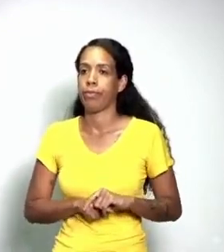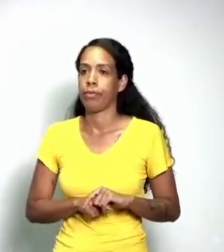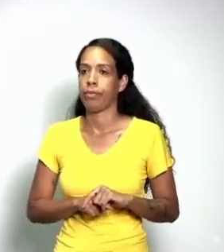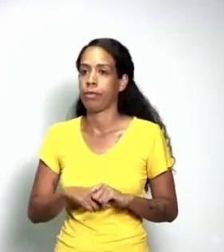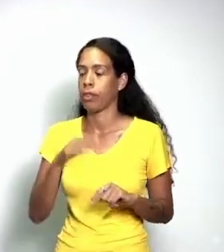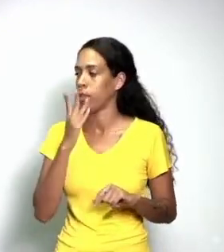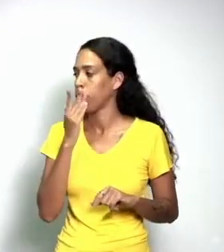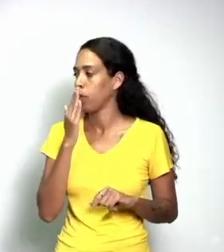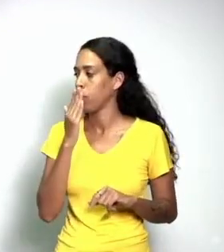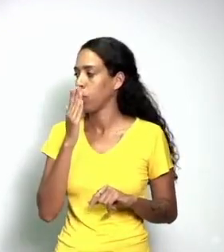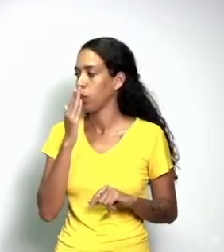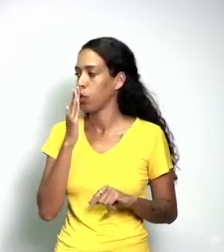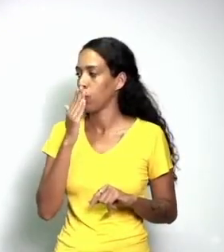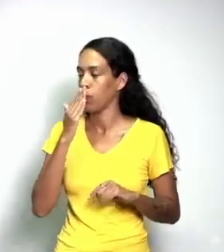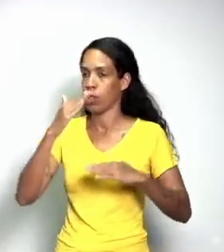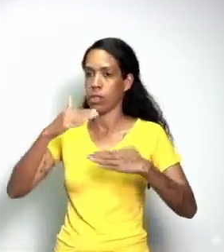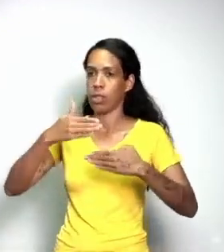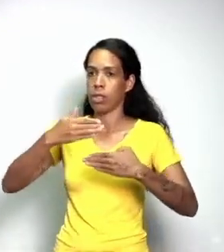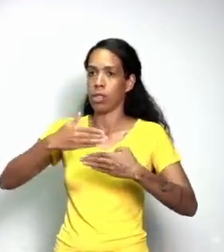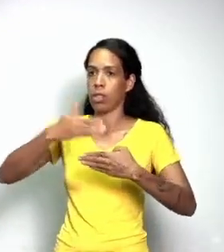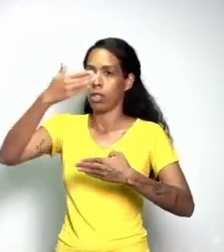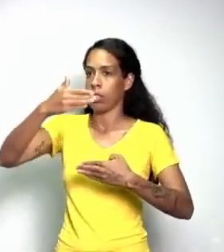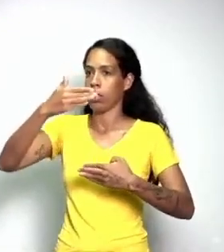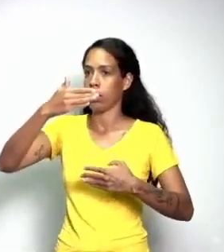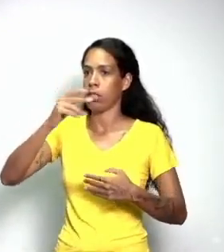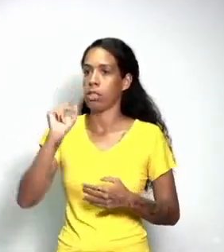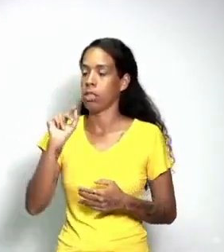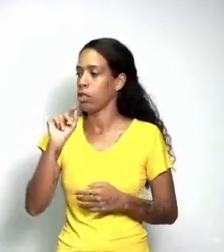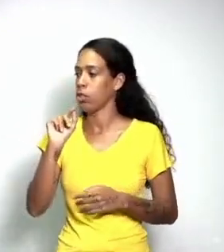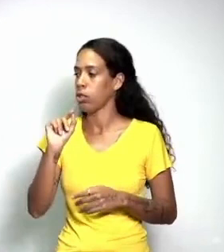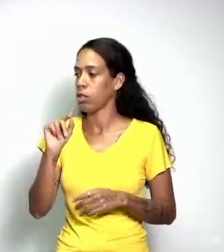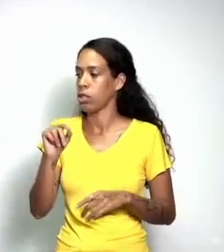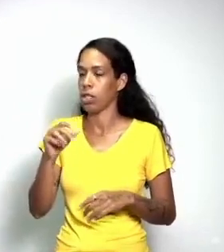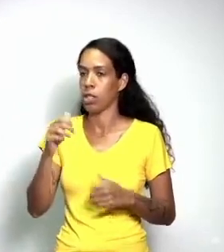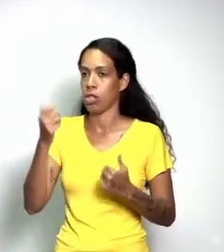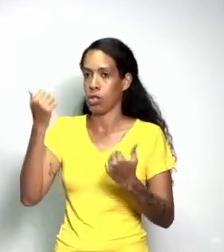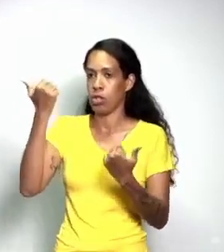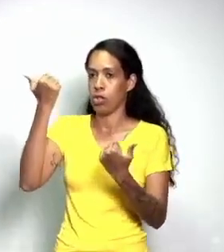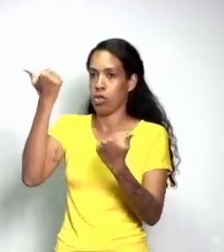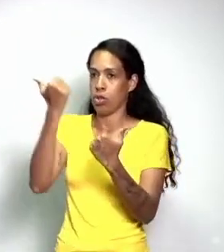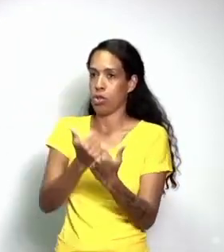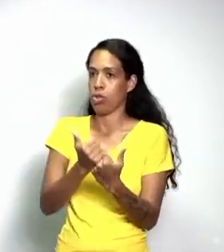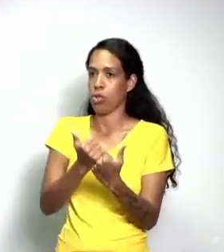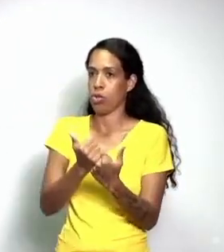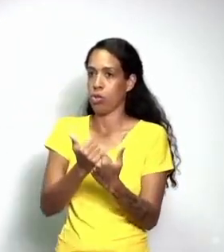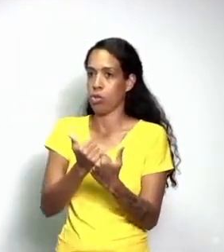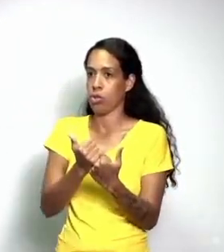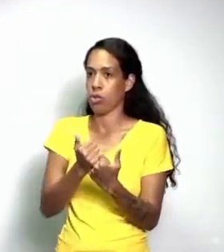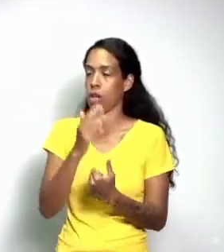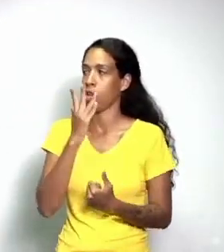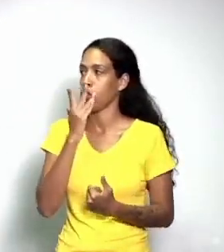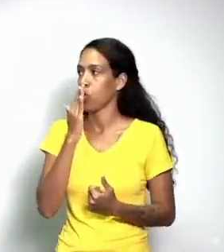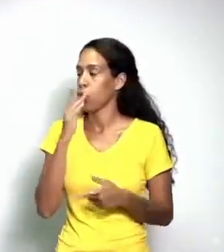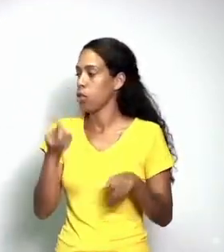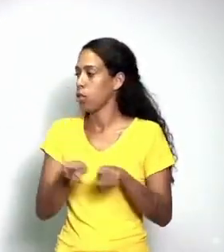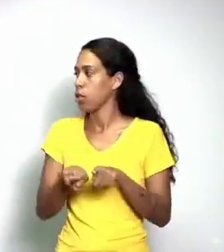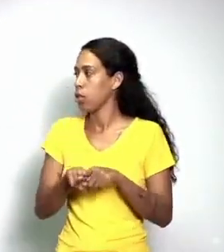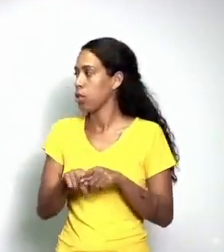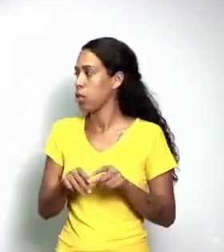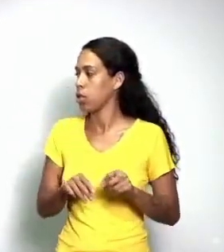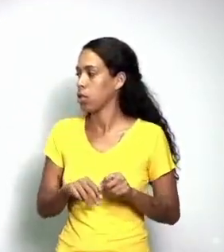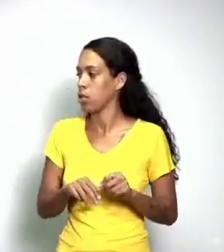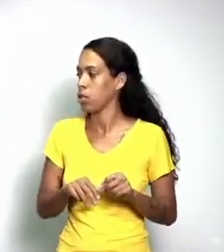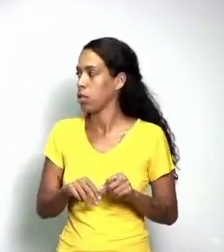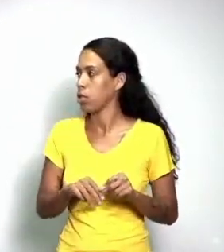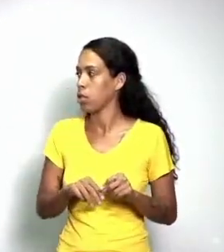Essas cores em cima da claquete serviria também para substituir aquele negocinho com as cores que você mostrou antes?